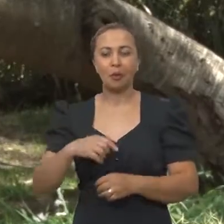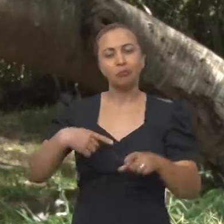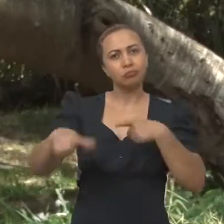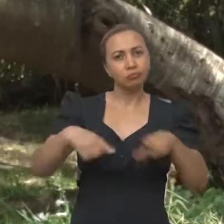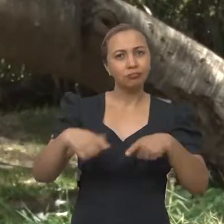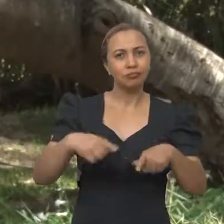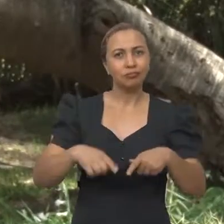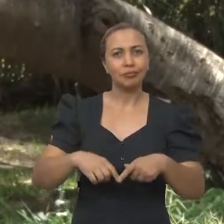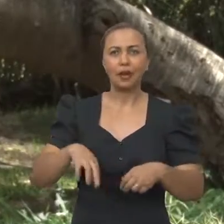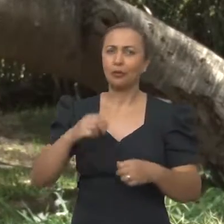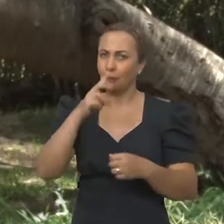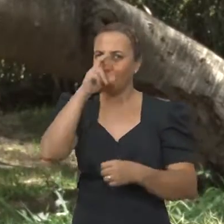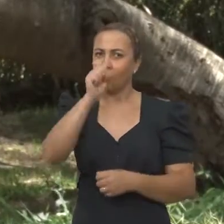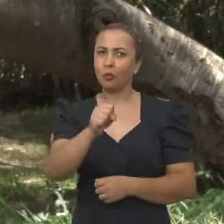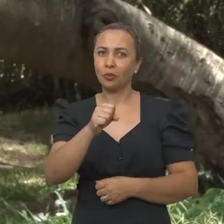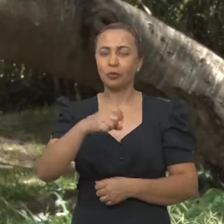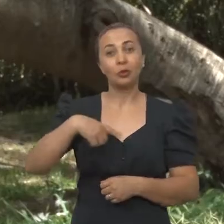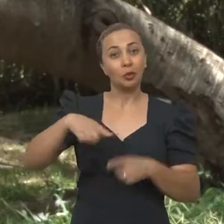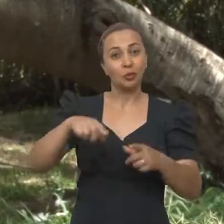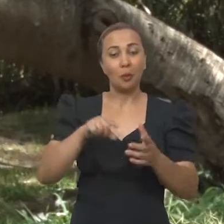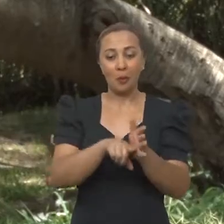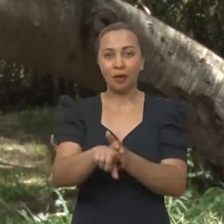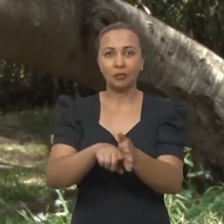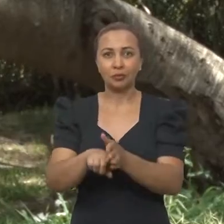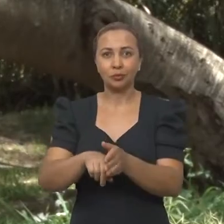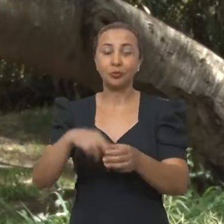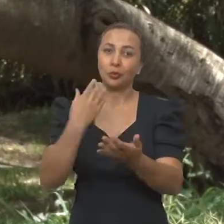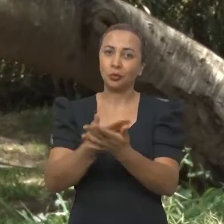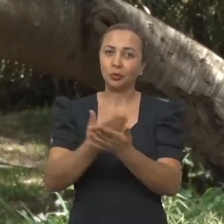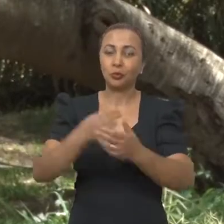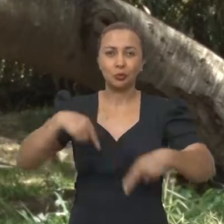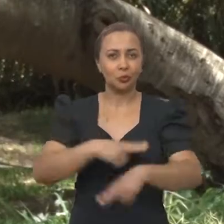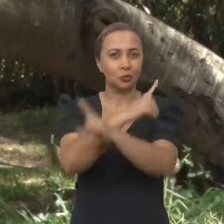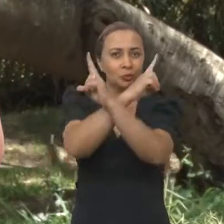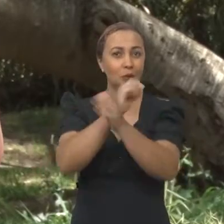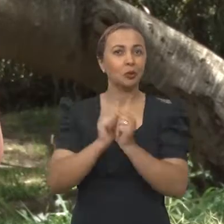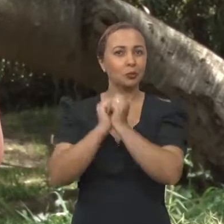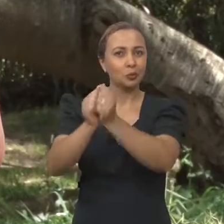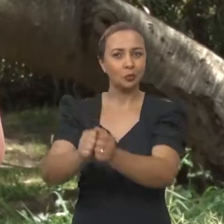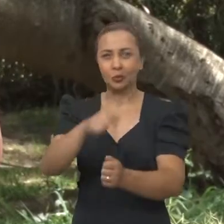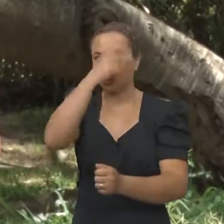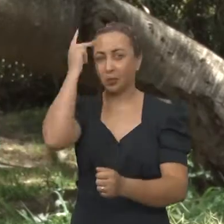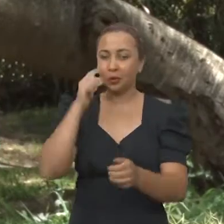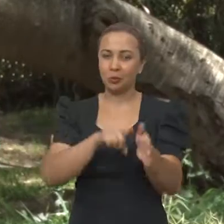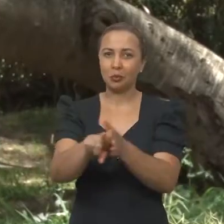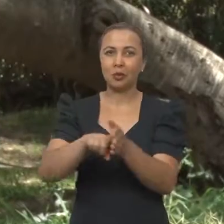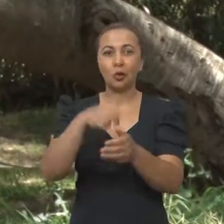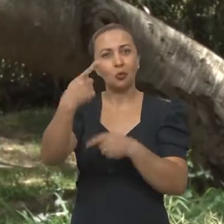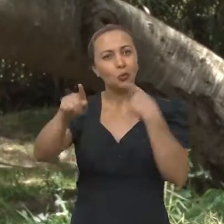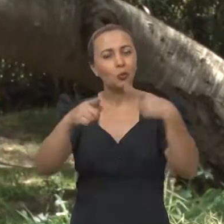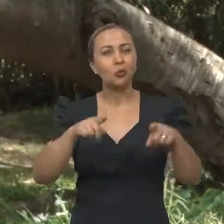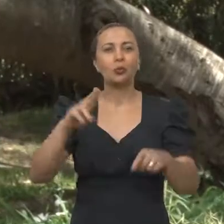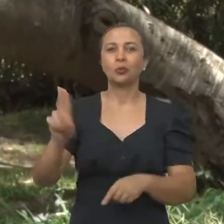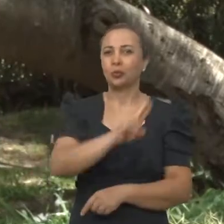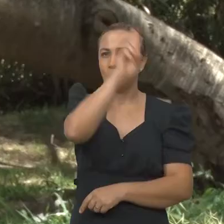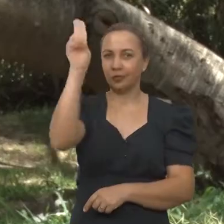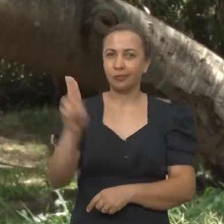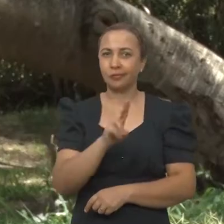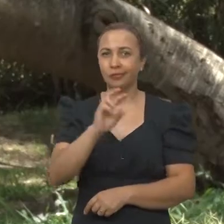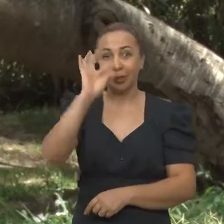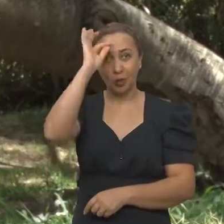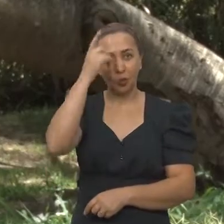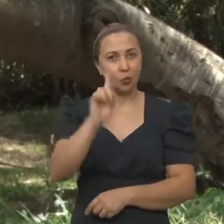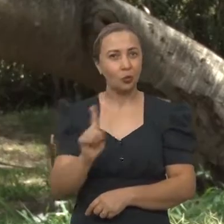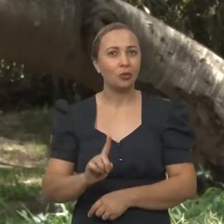do trabalho árduo de cientistas da Universidade Estadual do Sudoeste da Bahia, em parceria com pesquisadores de outras